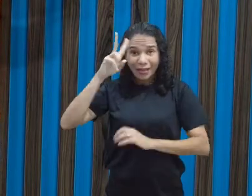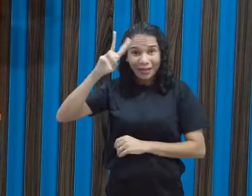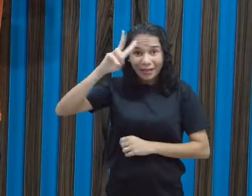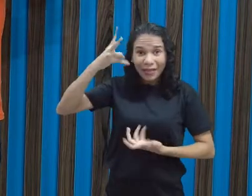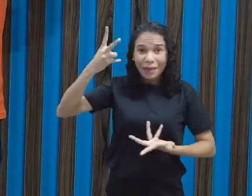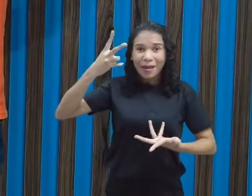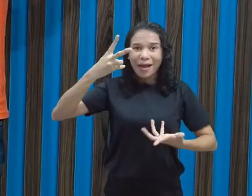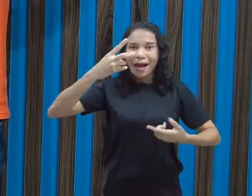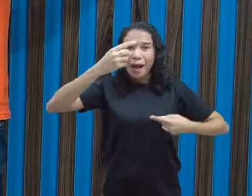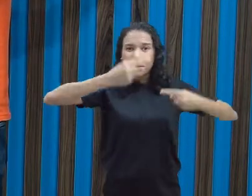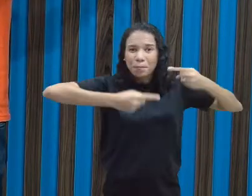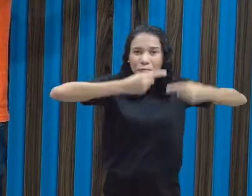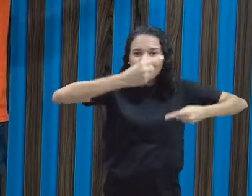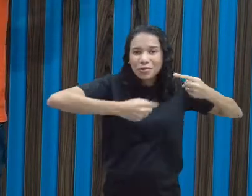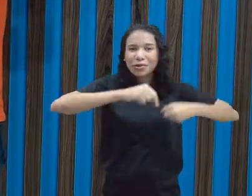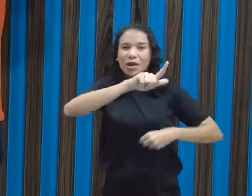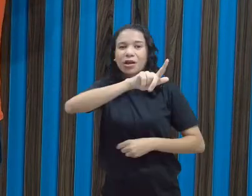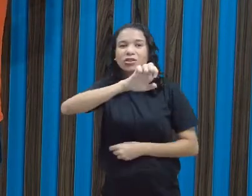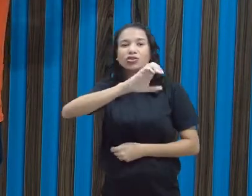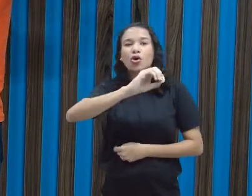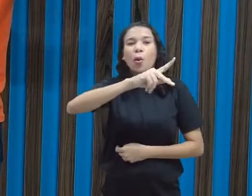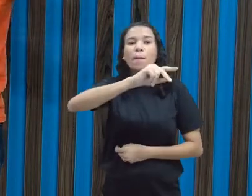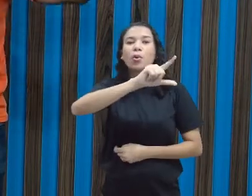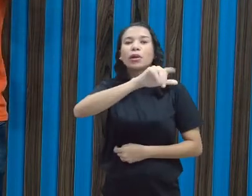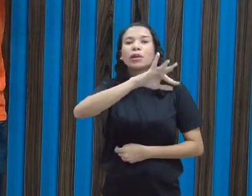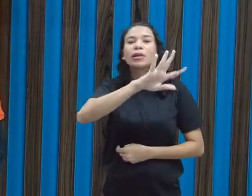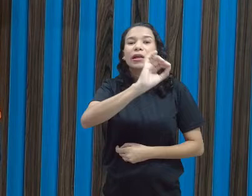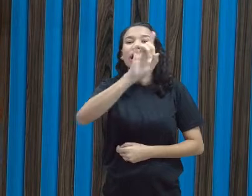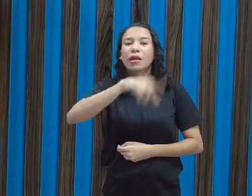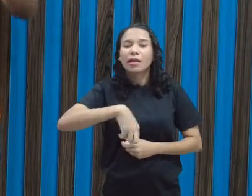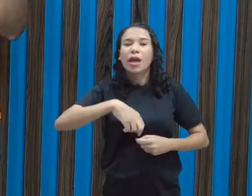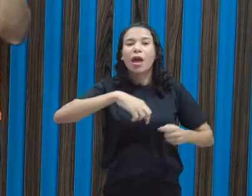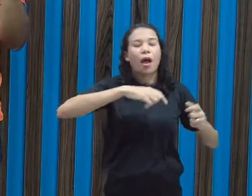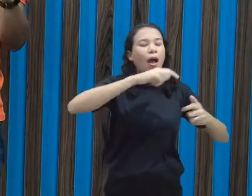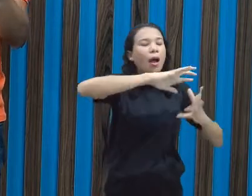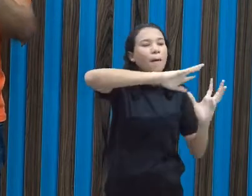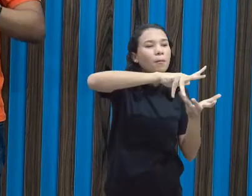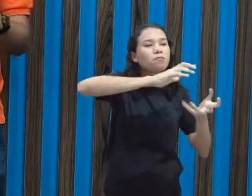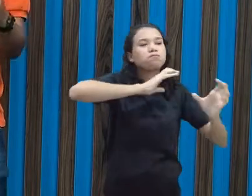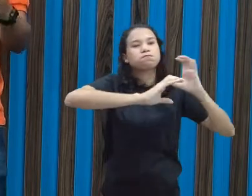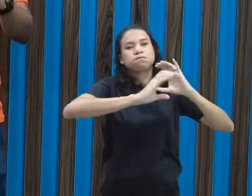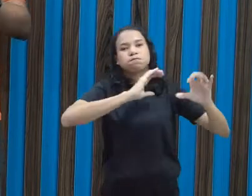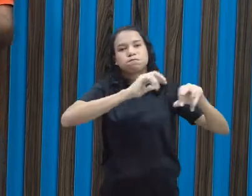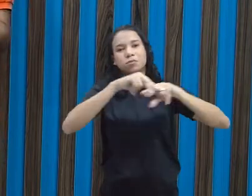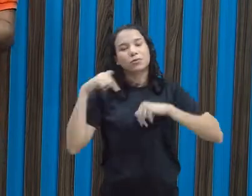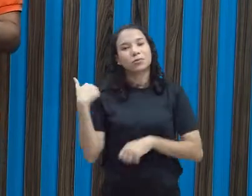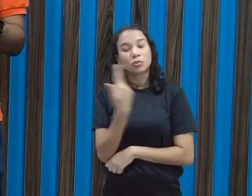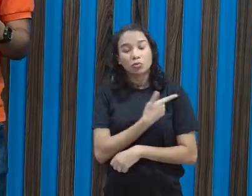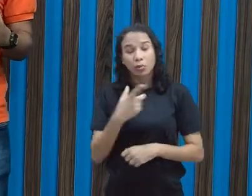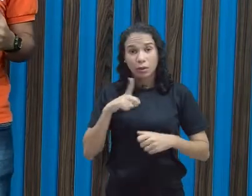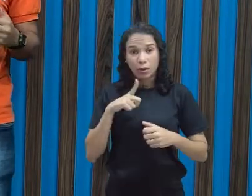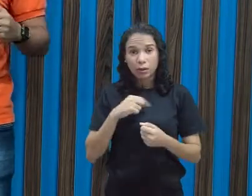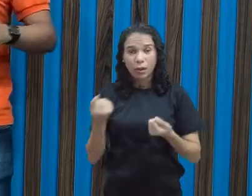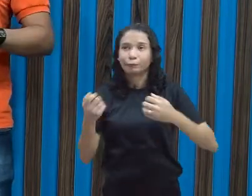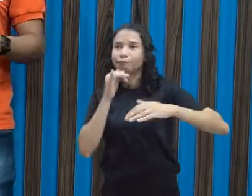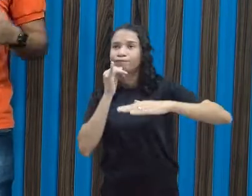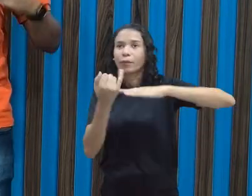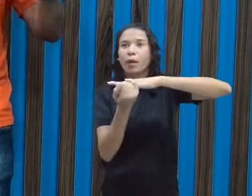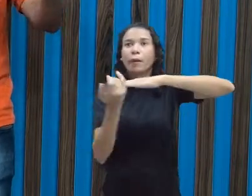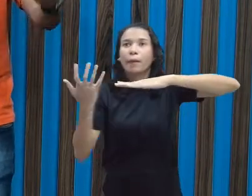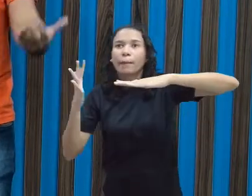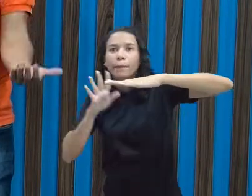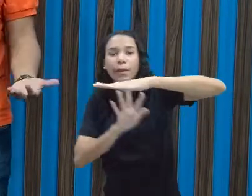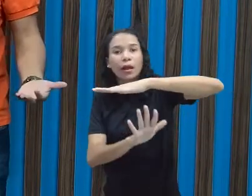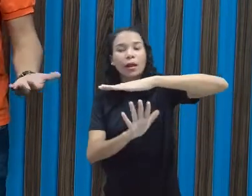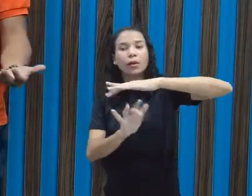Né? Aquilo que a gente viu lá no comecinho, na nossa primeira aula, geopolítica, pronto. Esses fatores de chegada de imigrantes, de onde